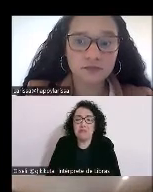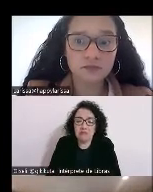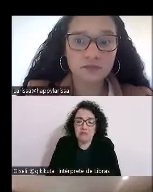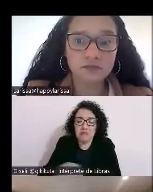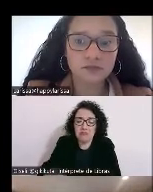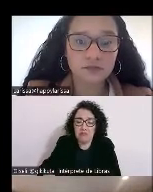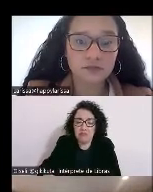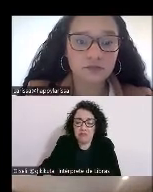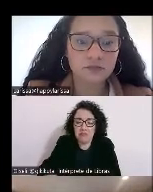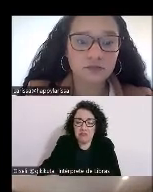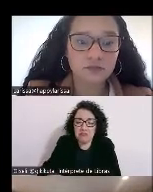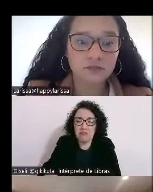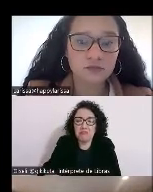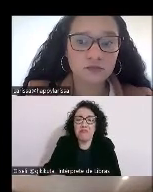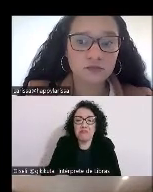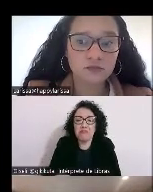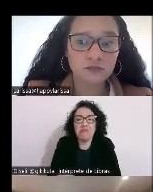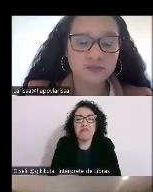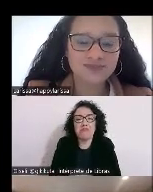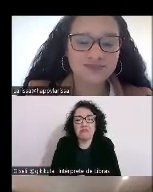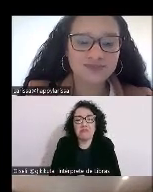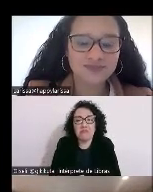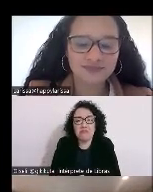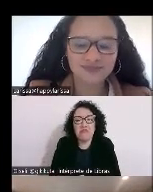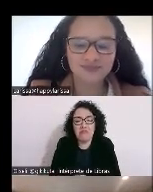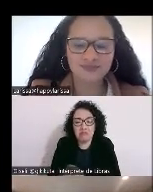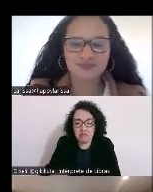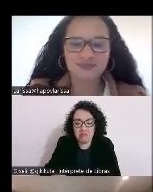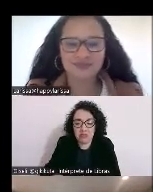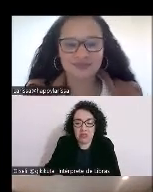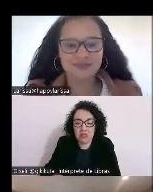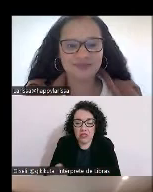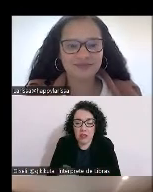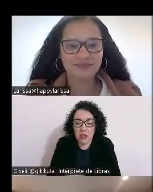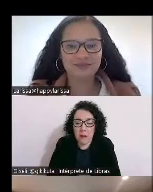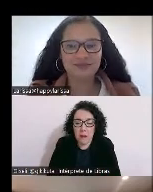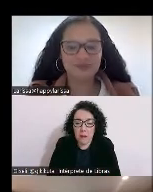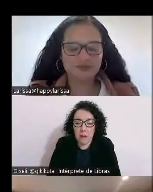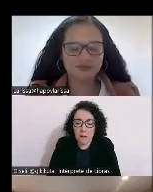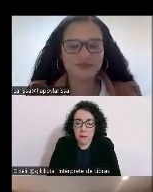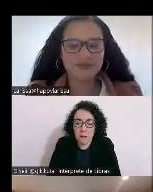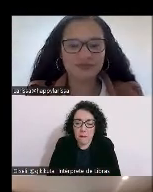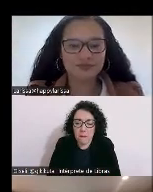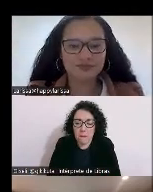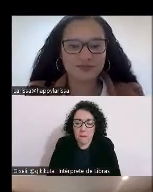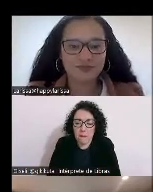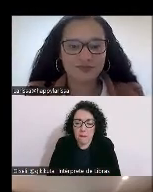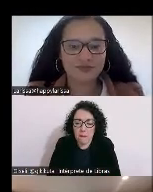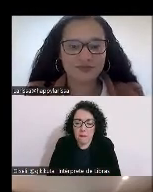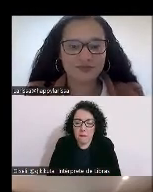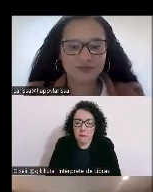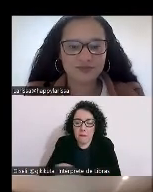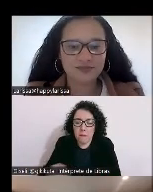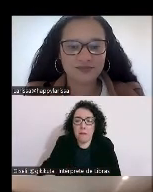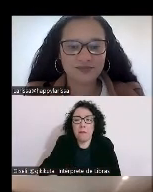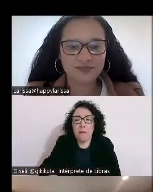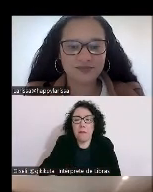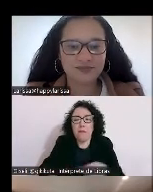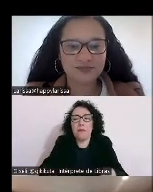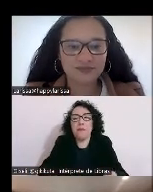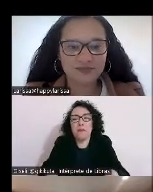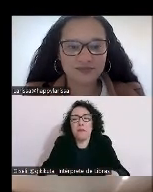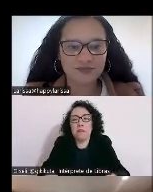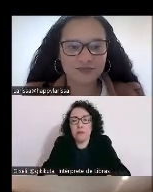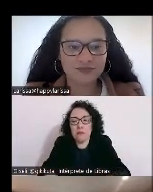Type 3 enrichment, again, is the most advanced form of enrichment in our model. And the type